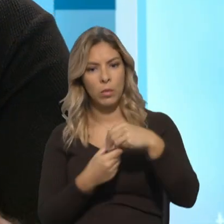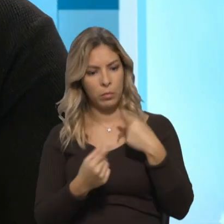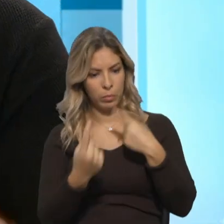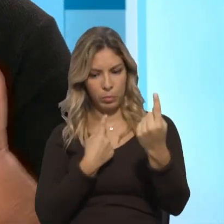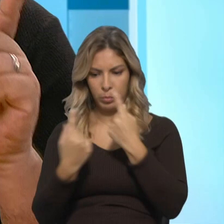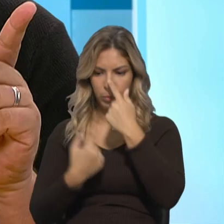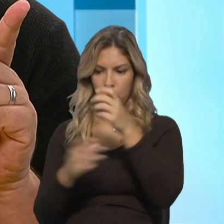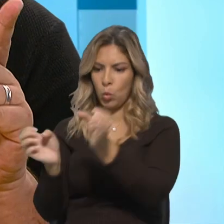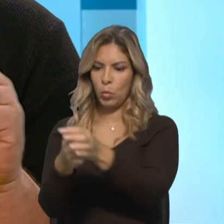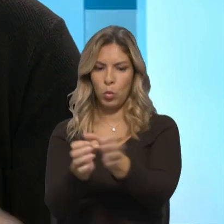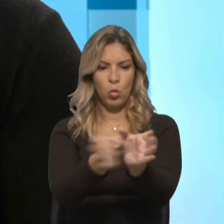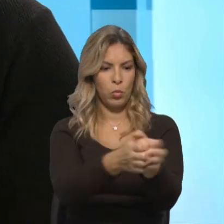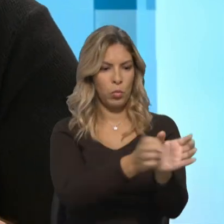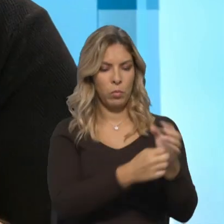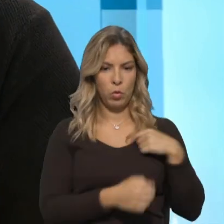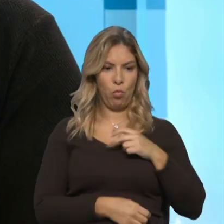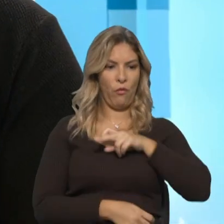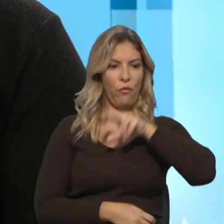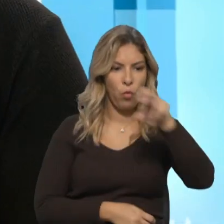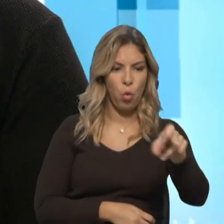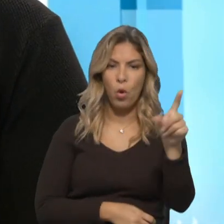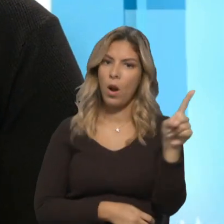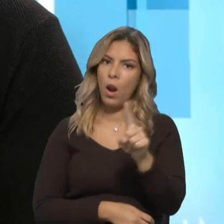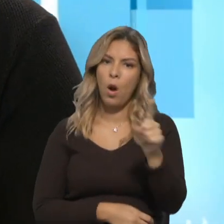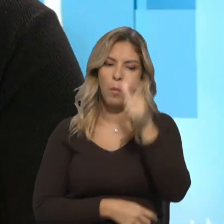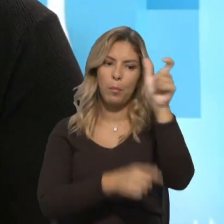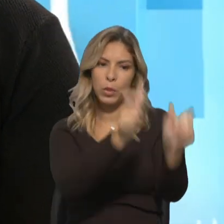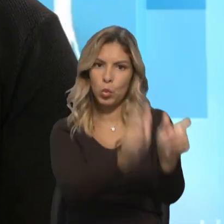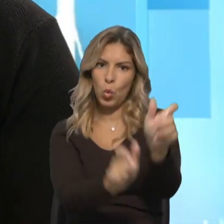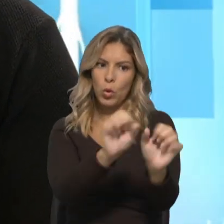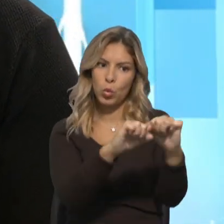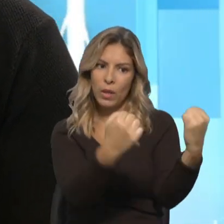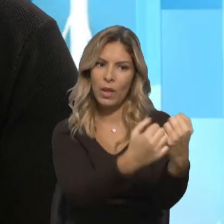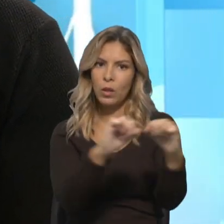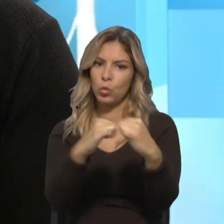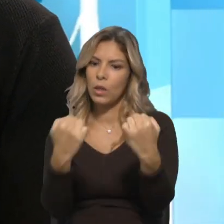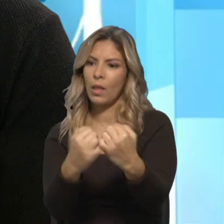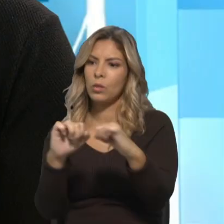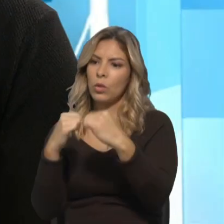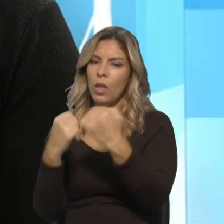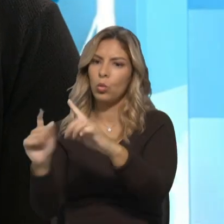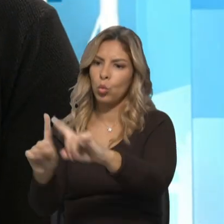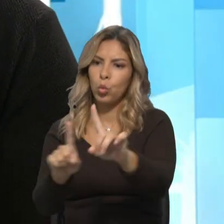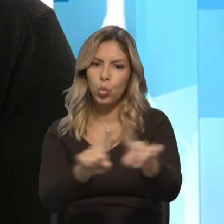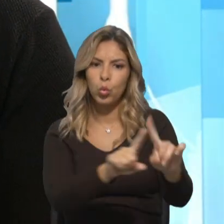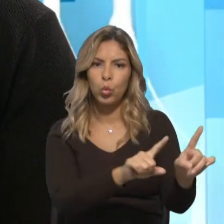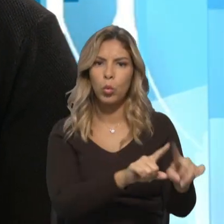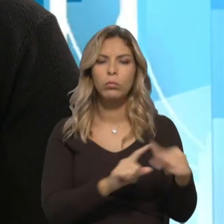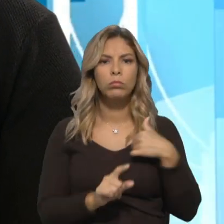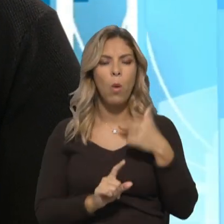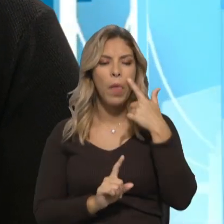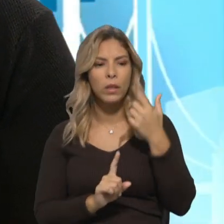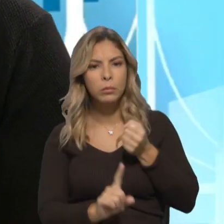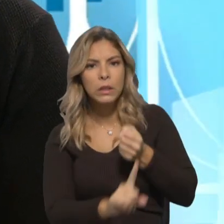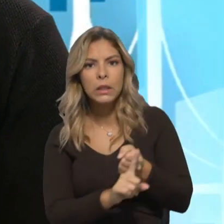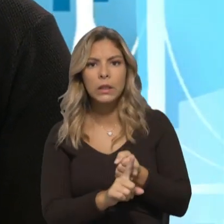povos, não só ir aos povos longe, mas entre povos, que eles estão cá também, tentar ver qual tipo de missão nós somos chamados